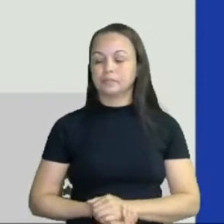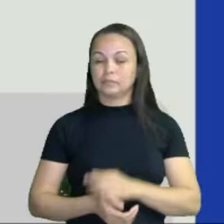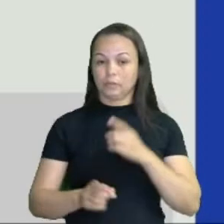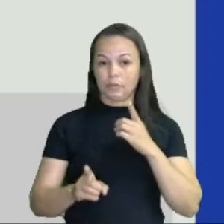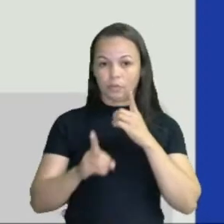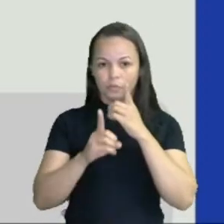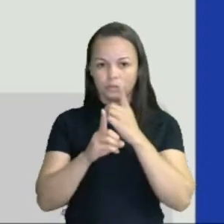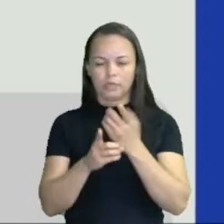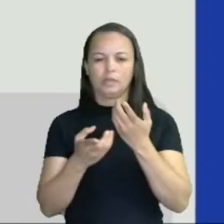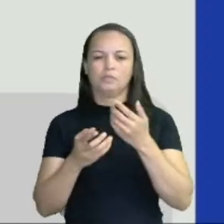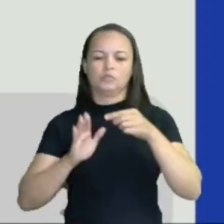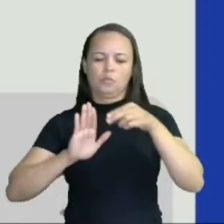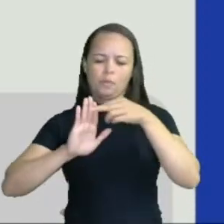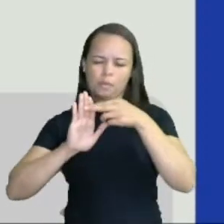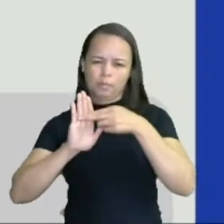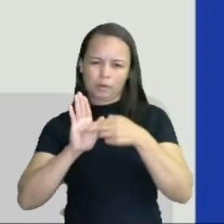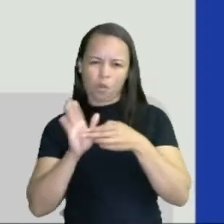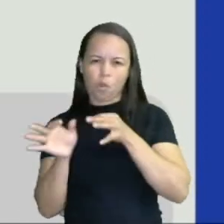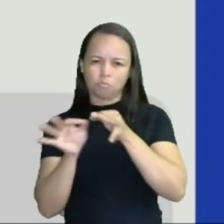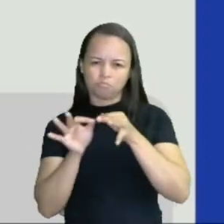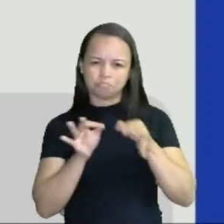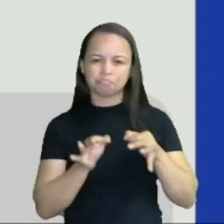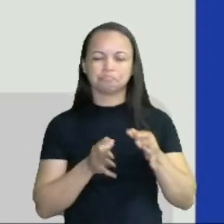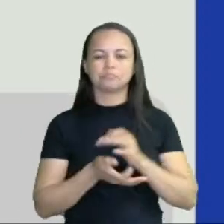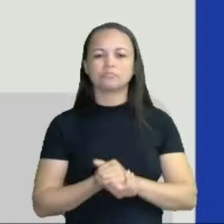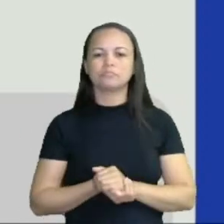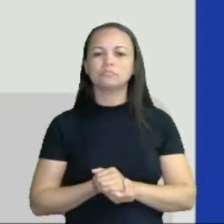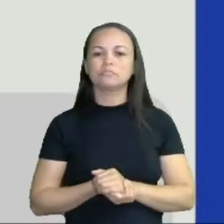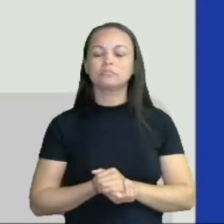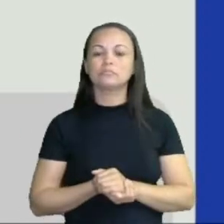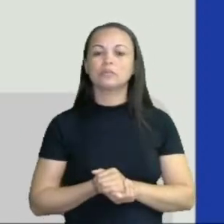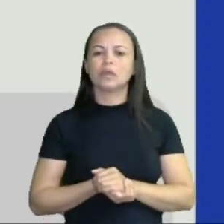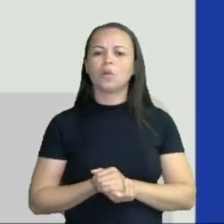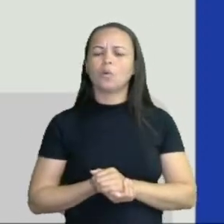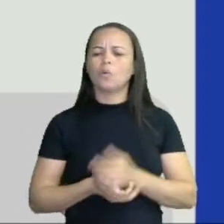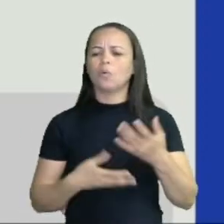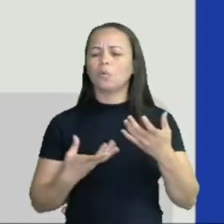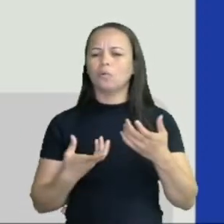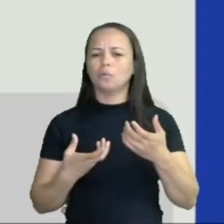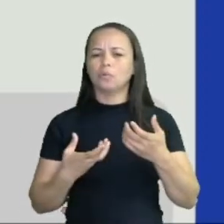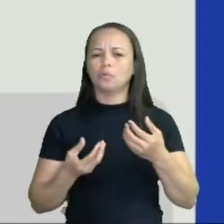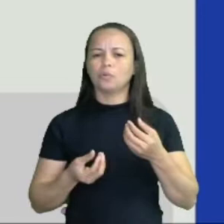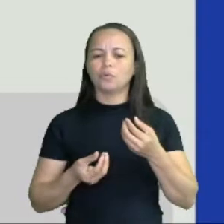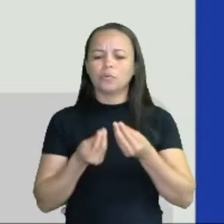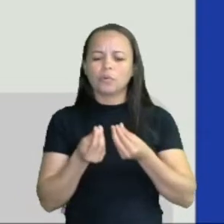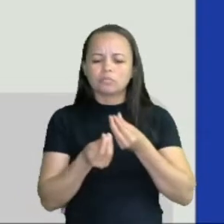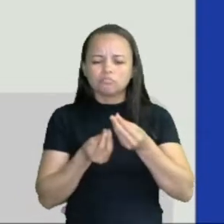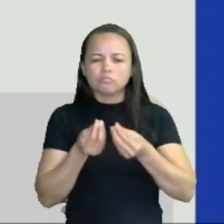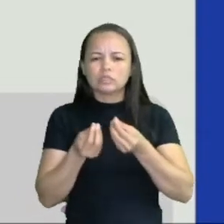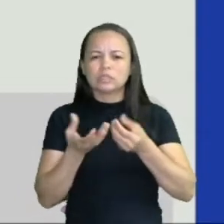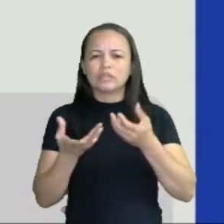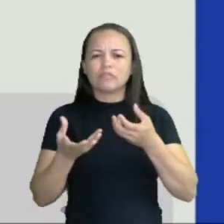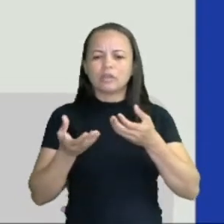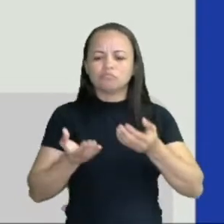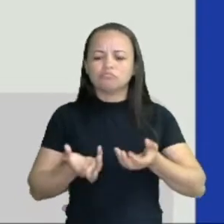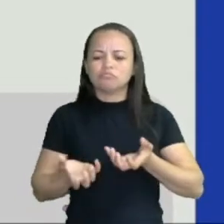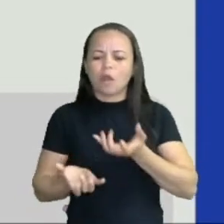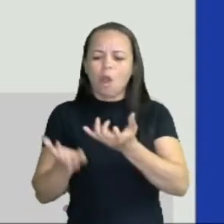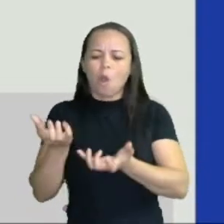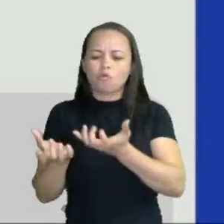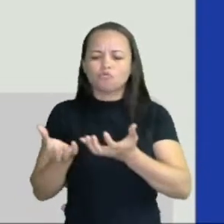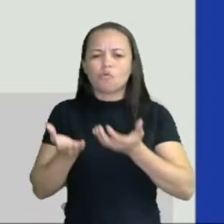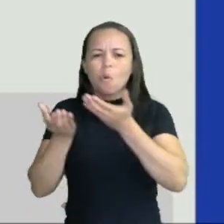Encontramos ali também nos ingredientes. O recipiente que vai ao fogo nessa receita,